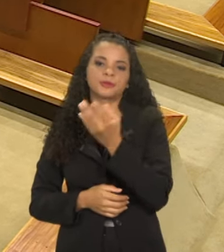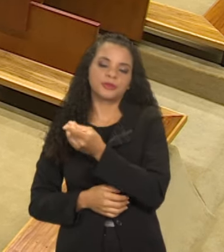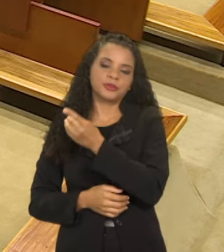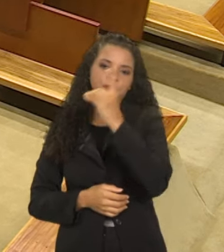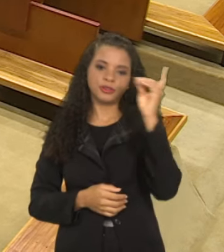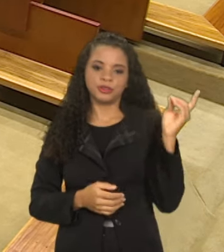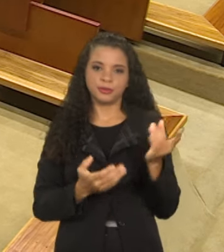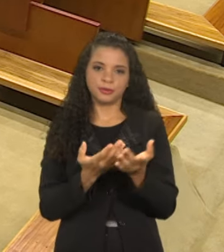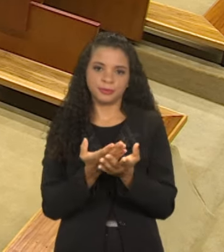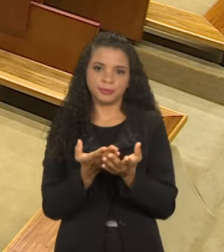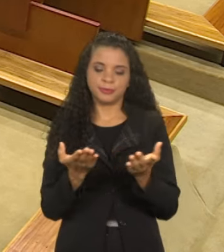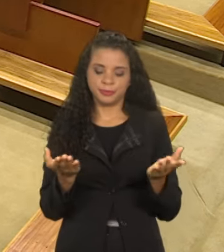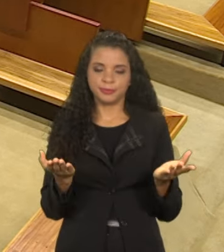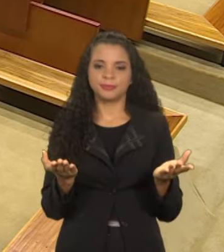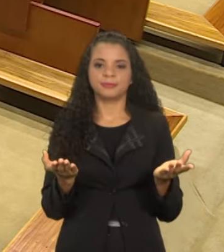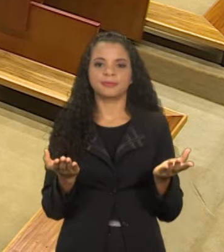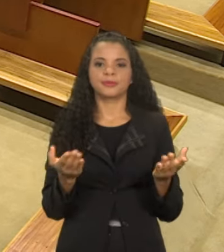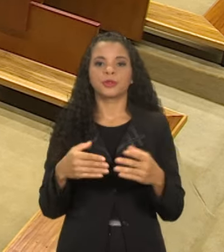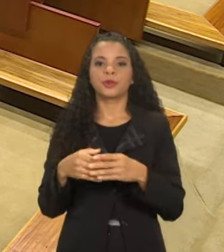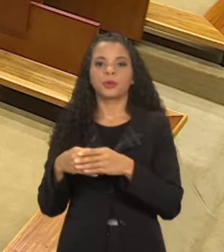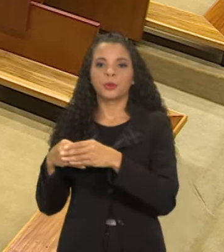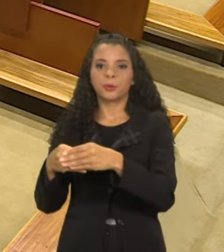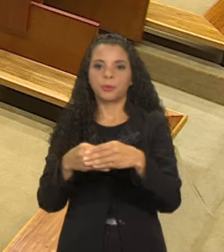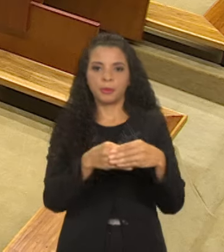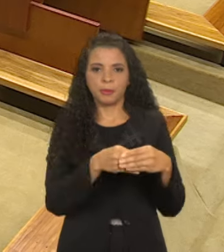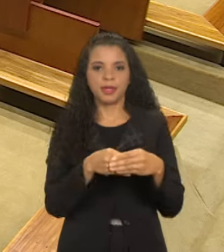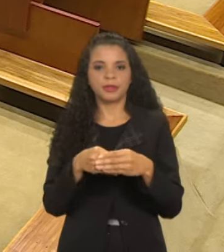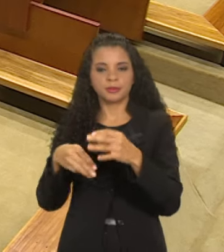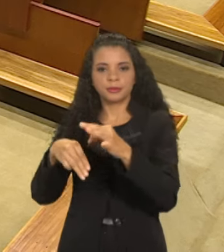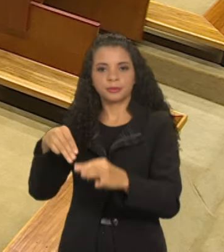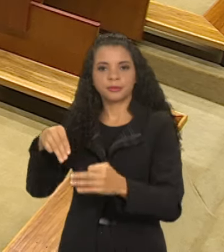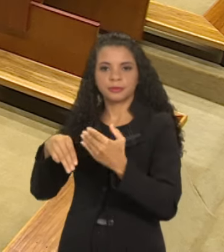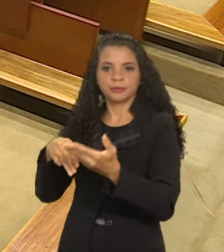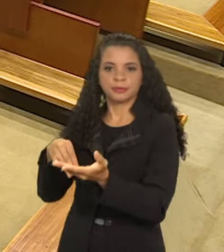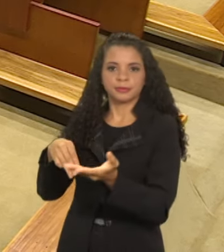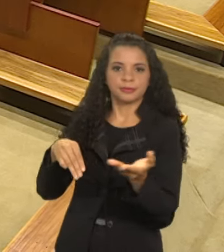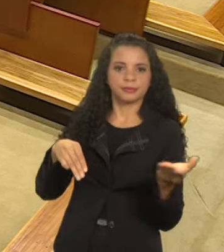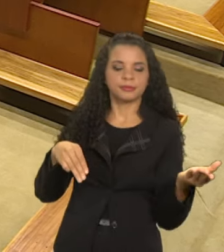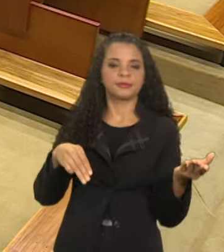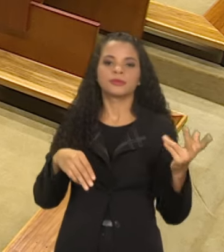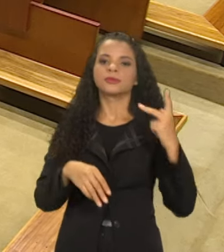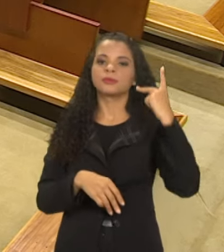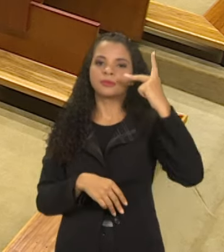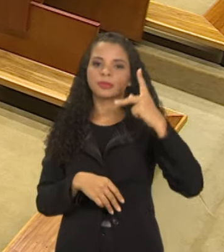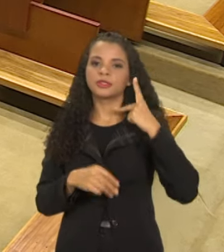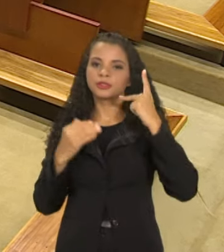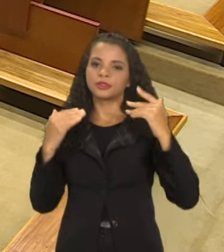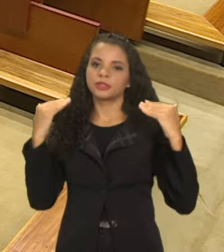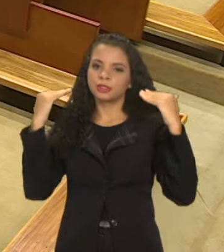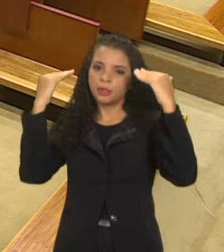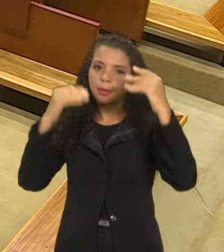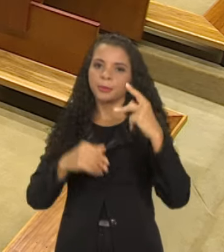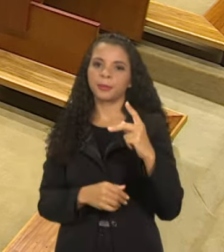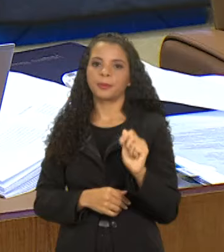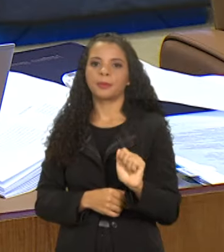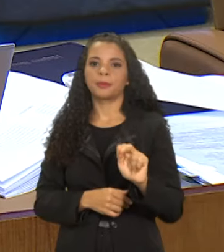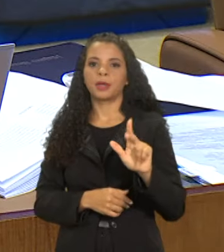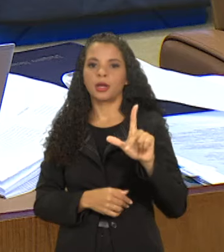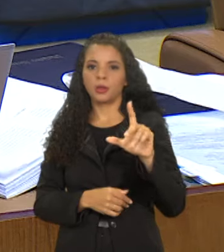eminentes colegas, o Procurador-Geral da República, professor Paulo Gonê. Presidente, eu também